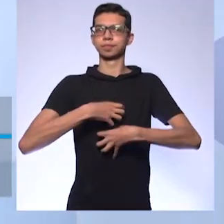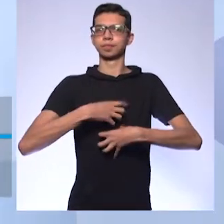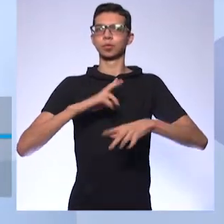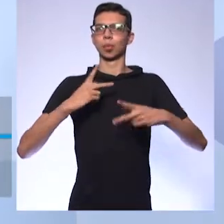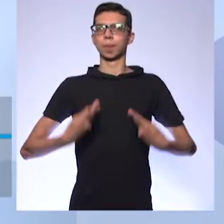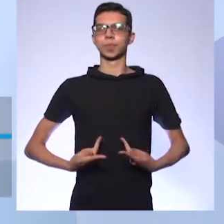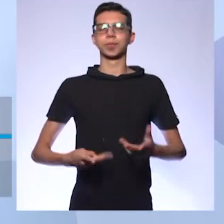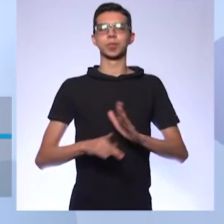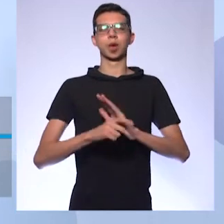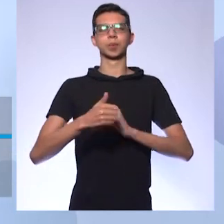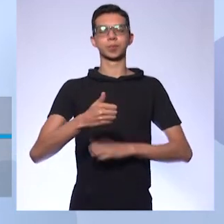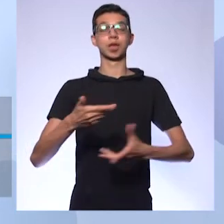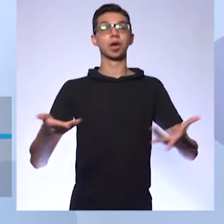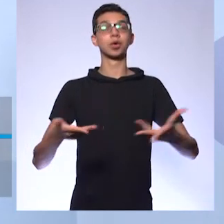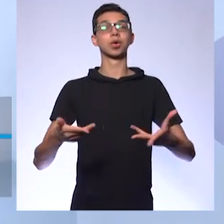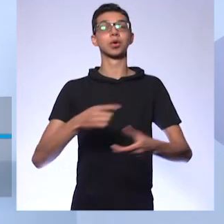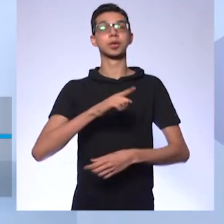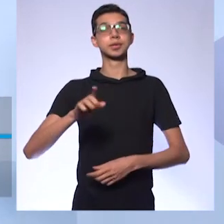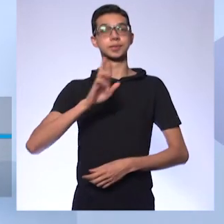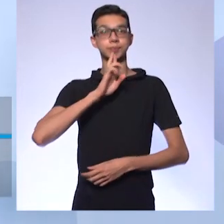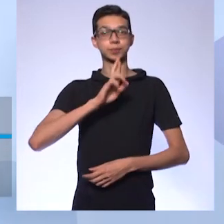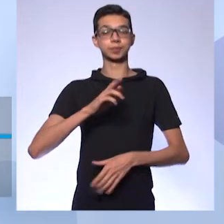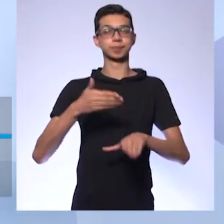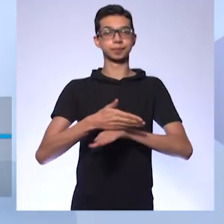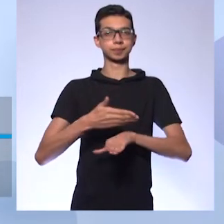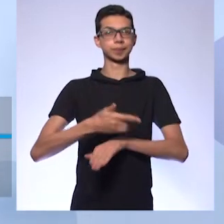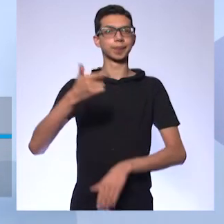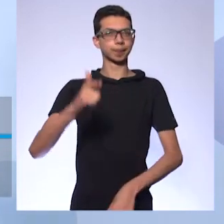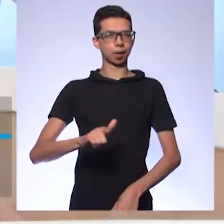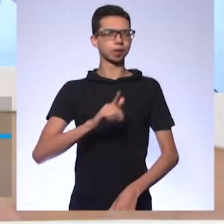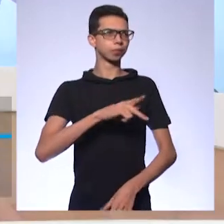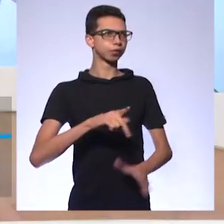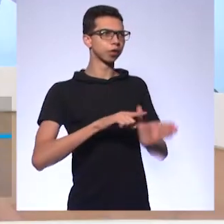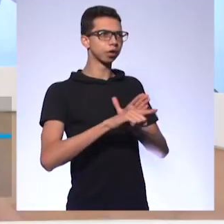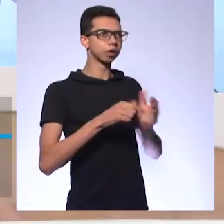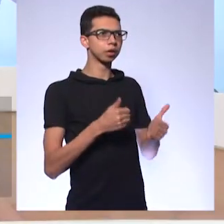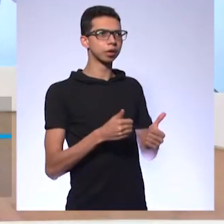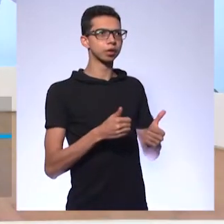Gente, responda para nós agora. Mais uma participação, professora? Eles estão